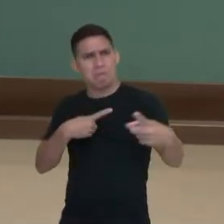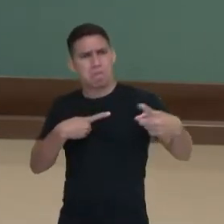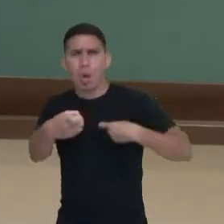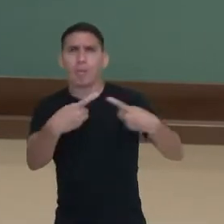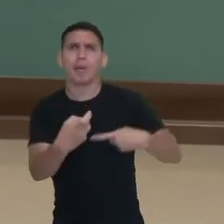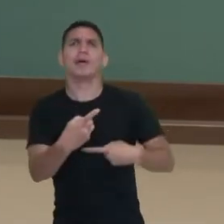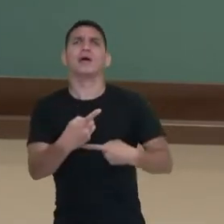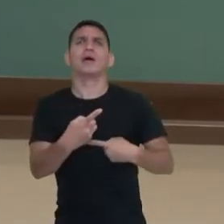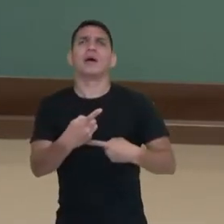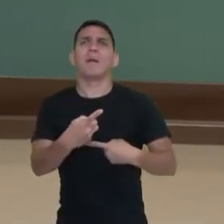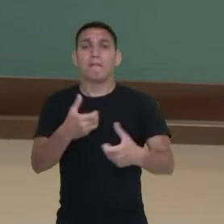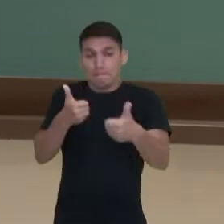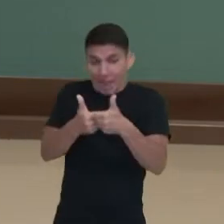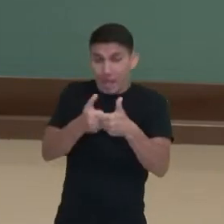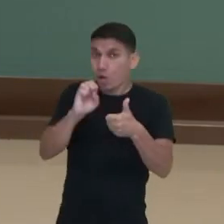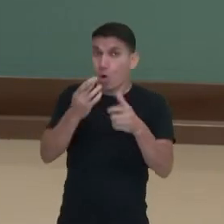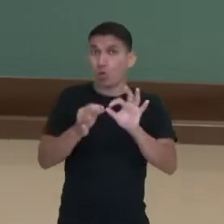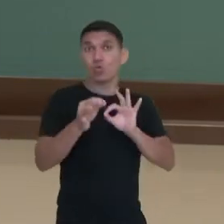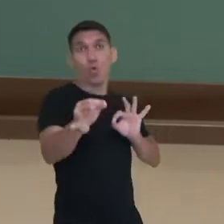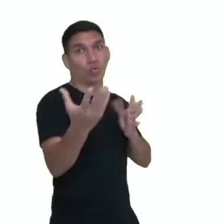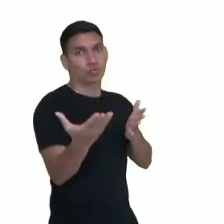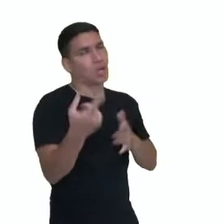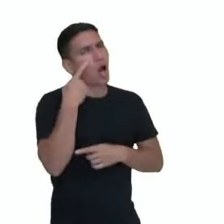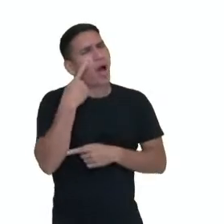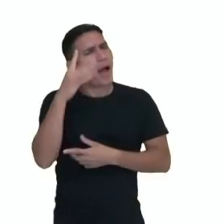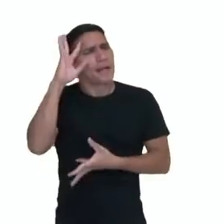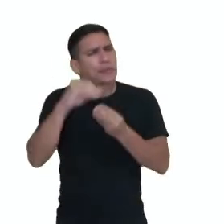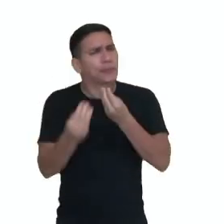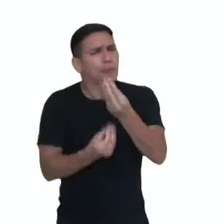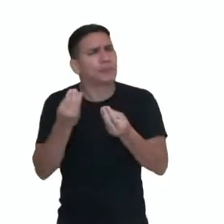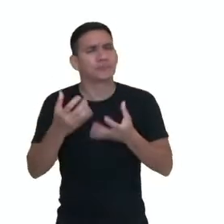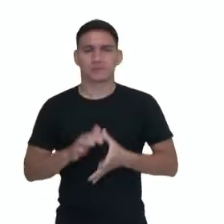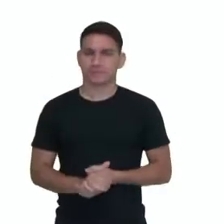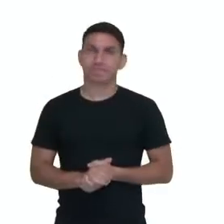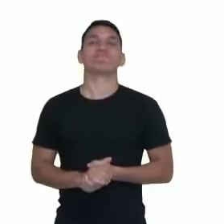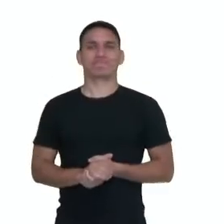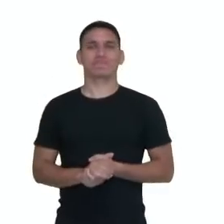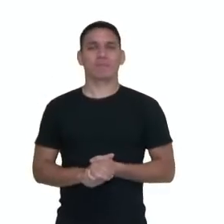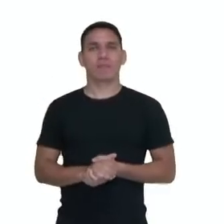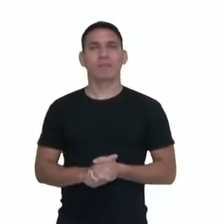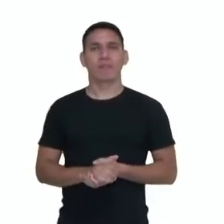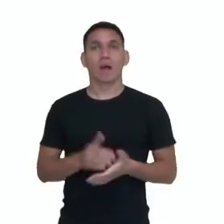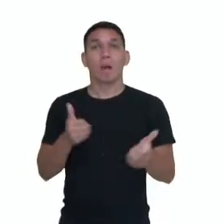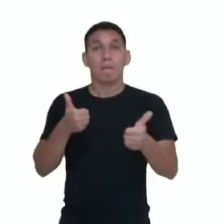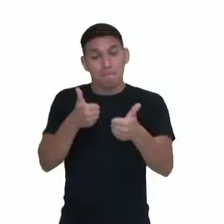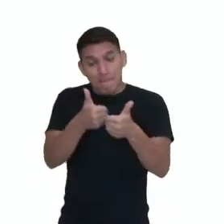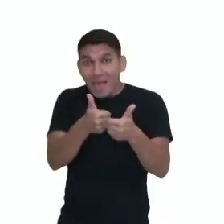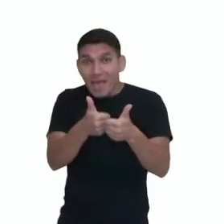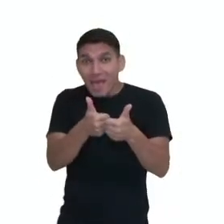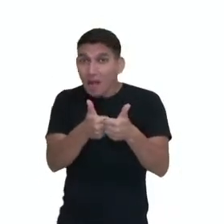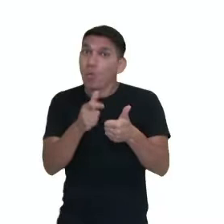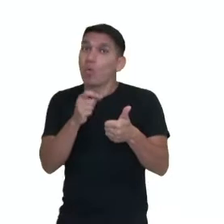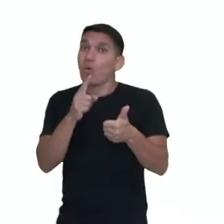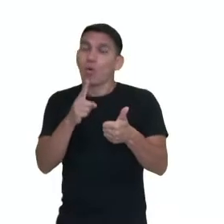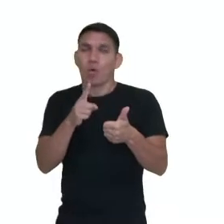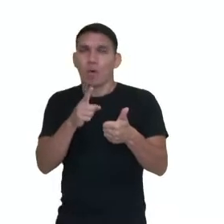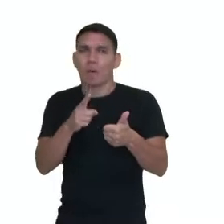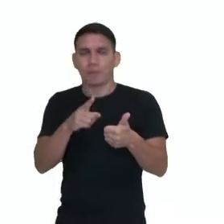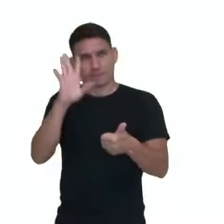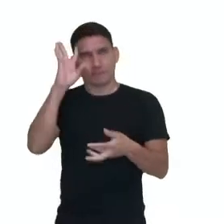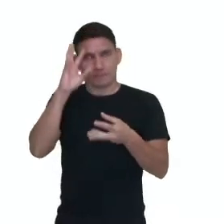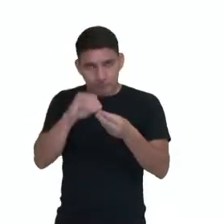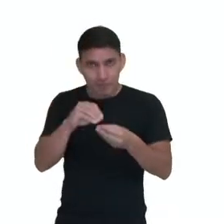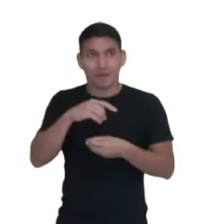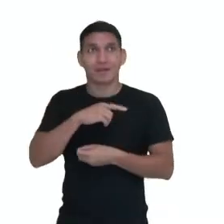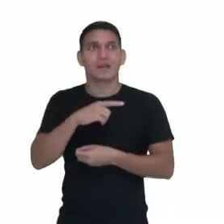e a curta distância. Vamos entender essas duas coisas aqui. Naqueles de curta distância, a gente vai incluir